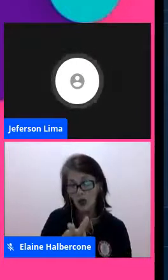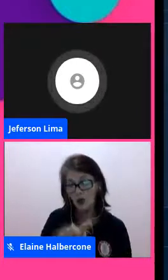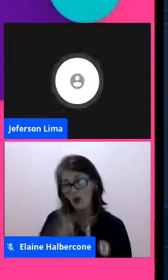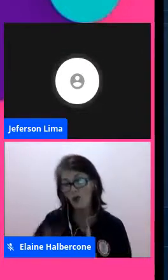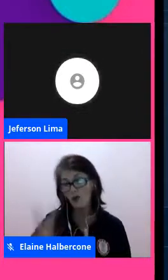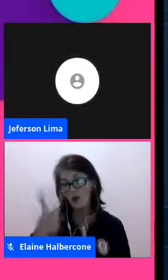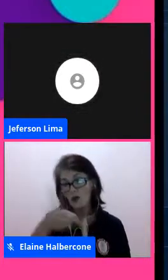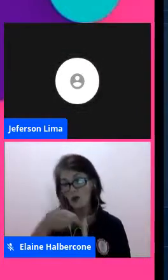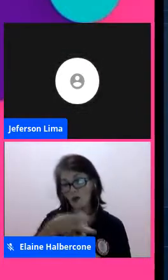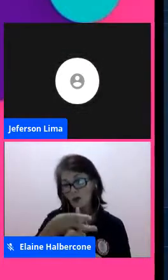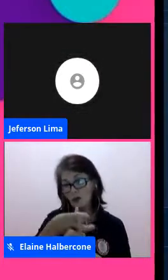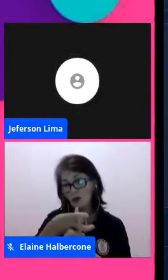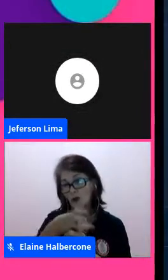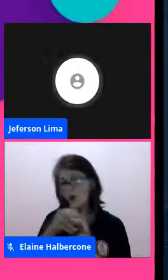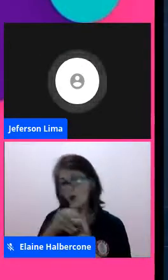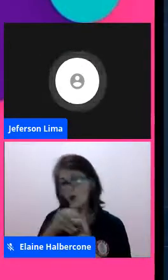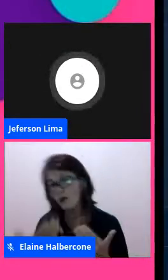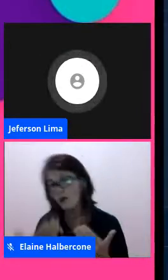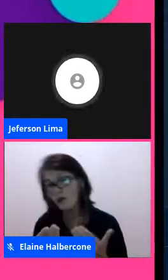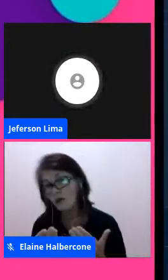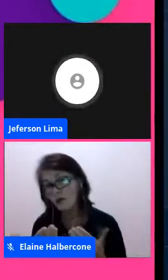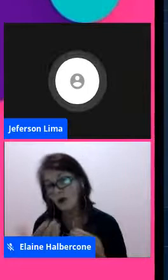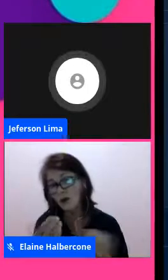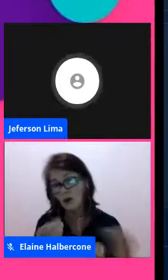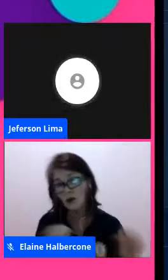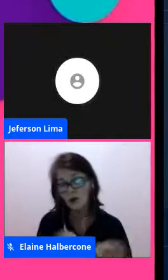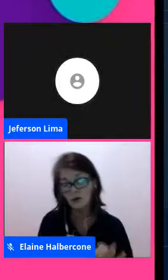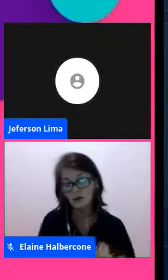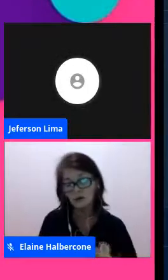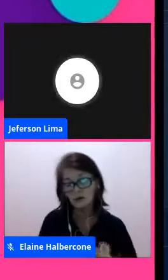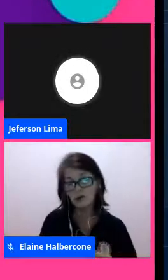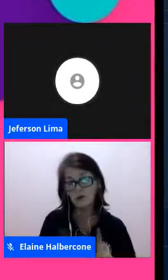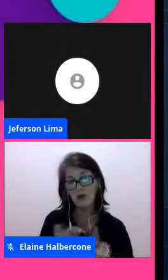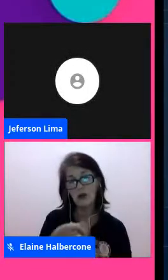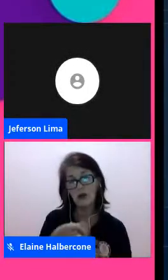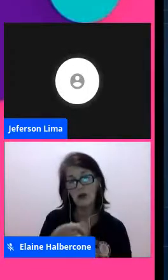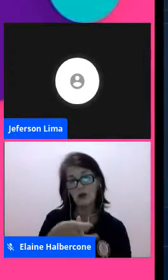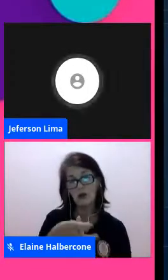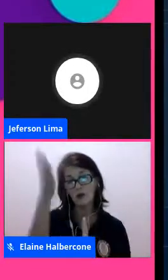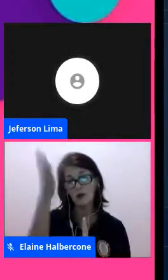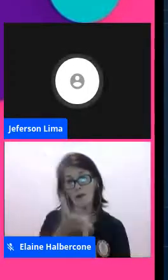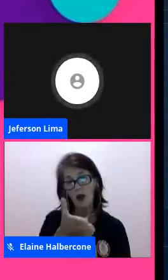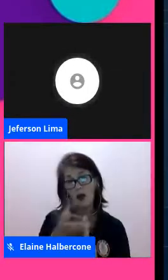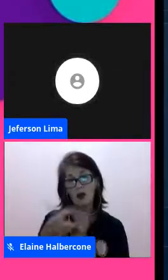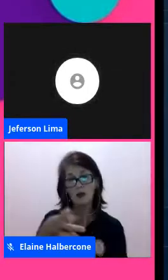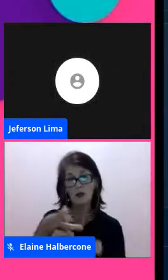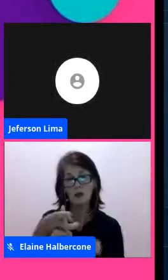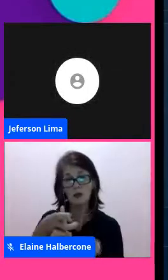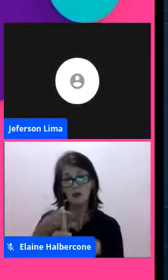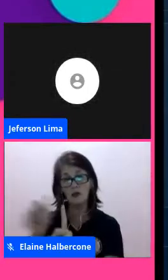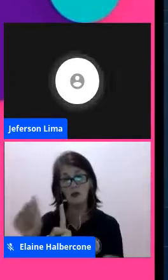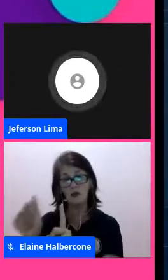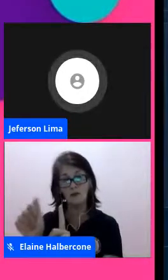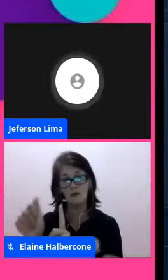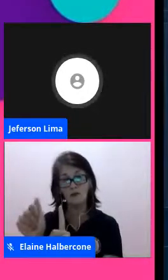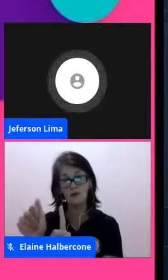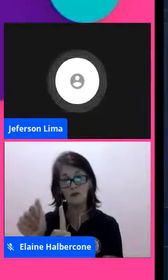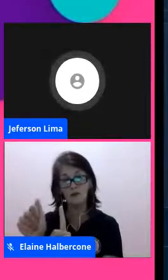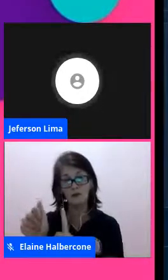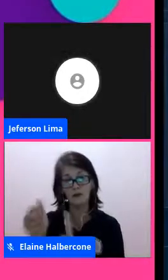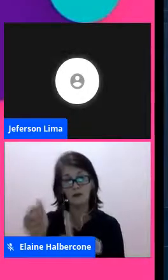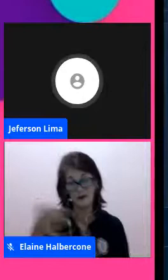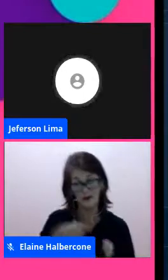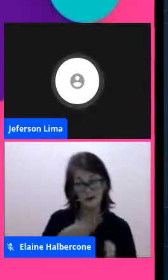exato momento, eu vou passar o caminho sensores barra sensor A. E se eu